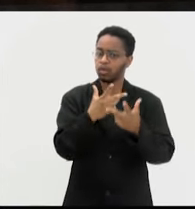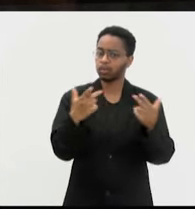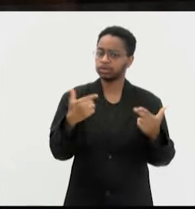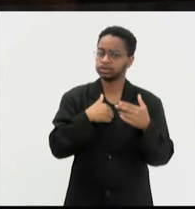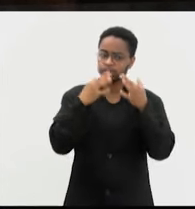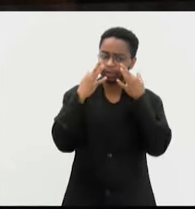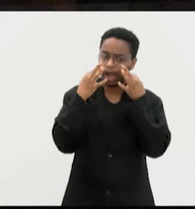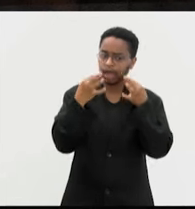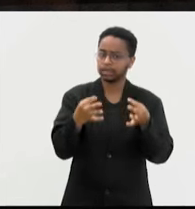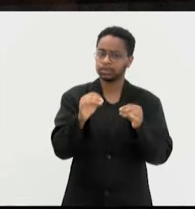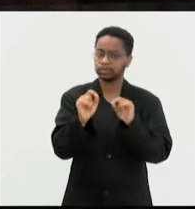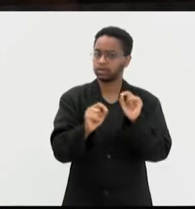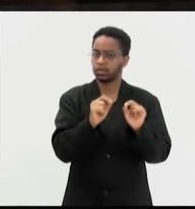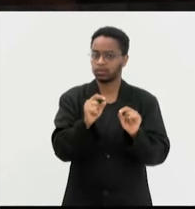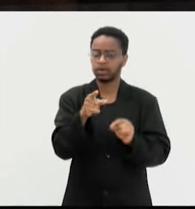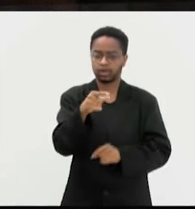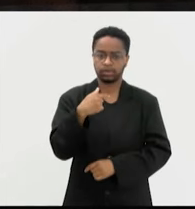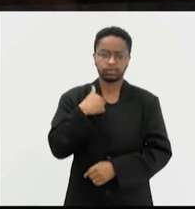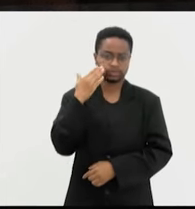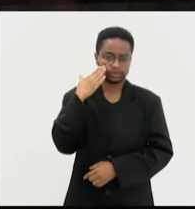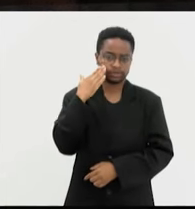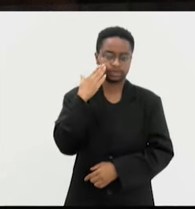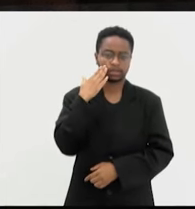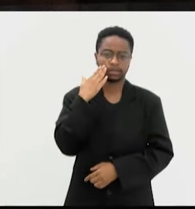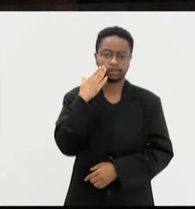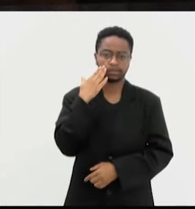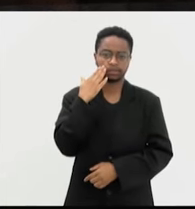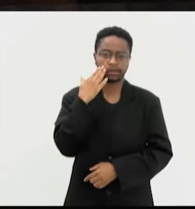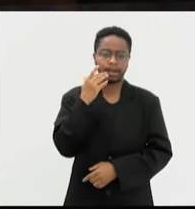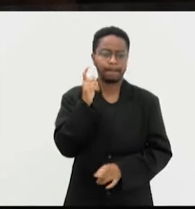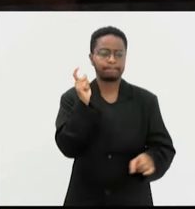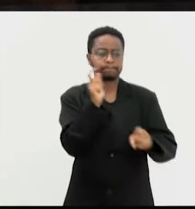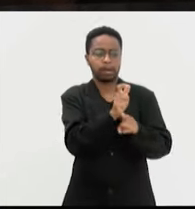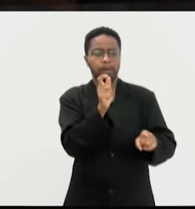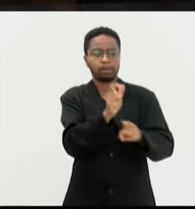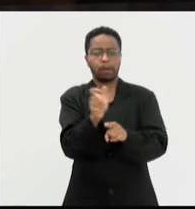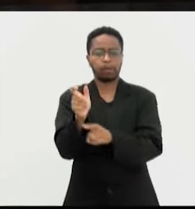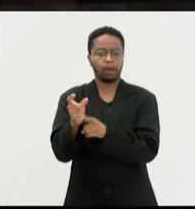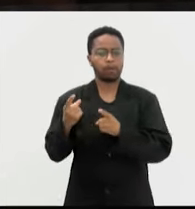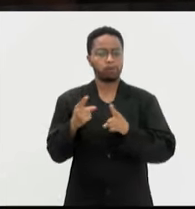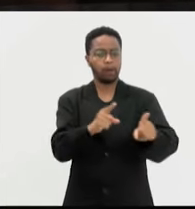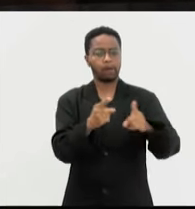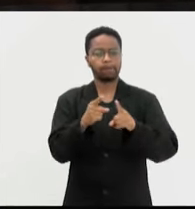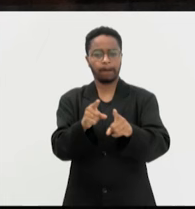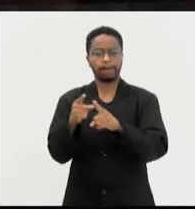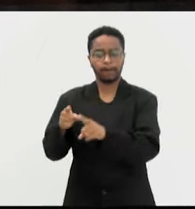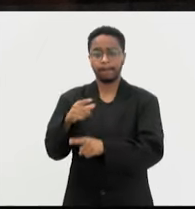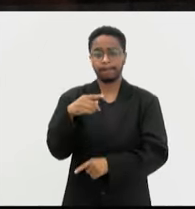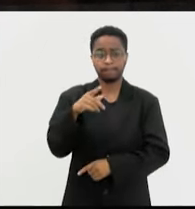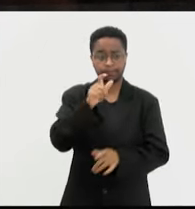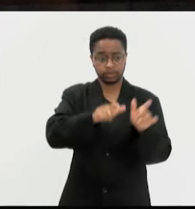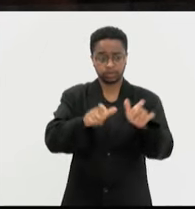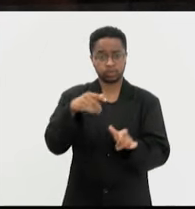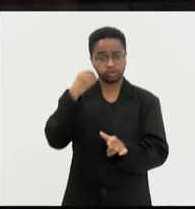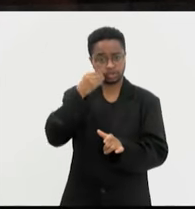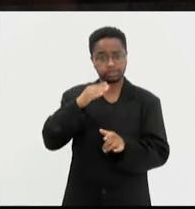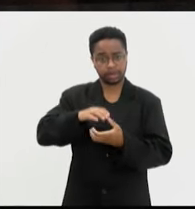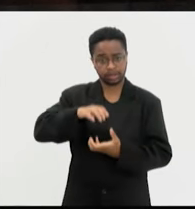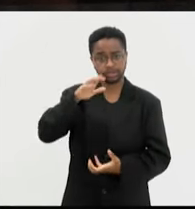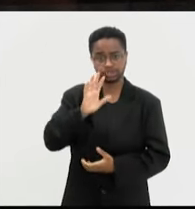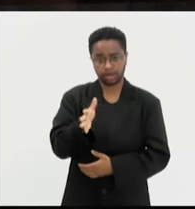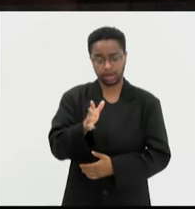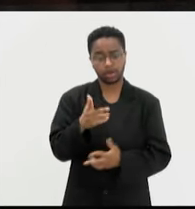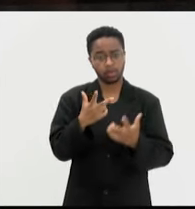atenção eu sei que vossa excelência tem sido atac diversas vezes por veteranos como nós vossa excelência é